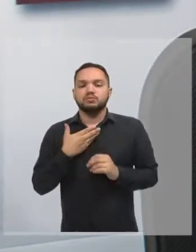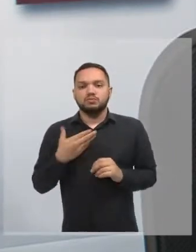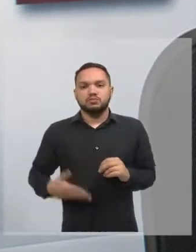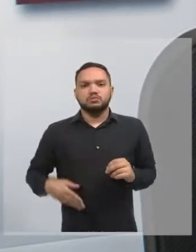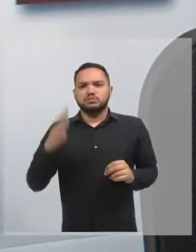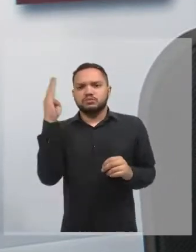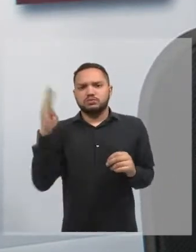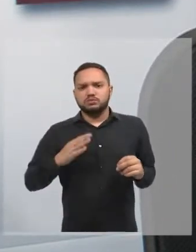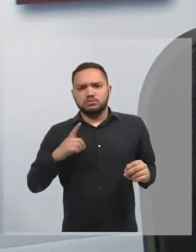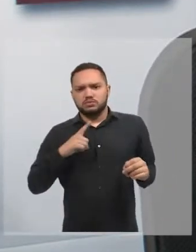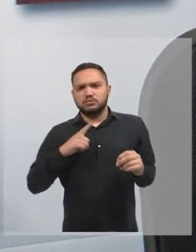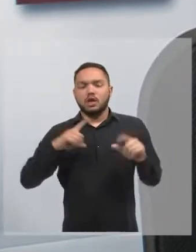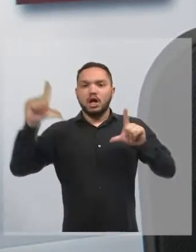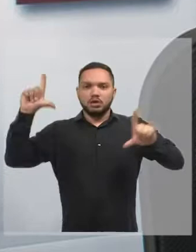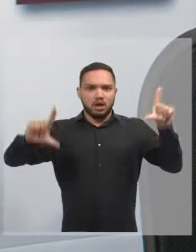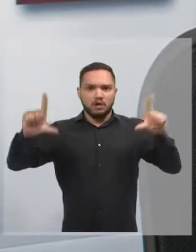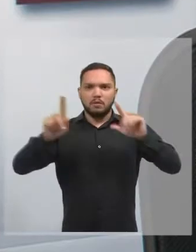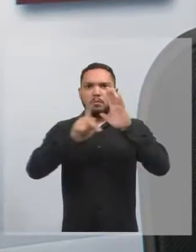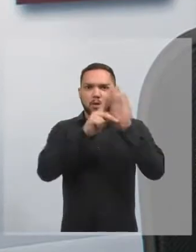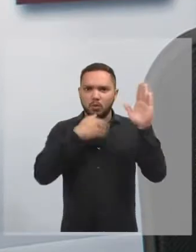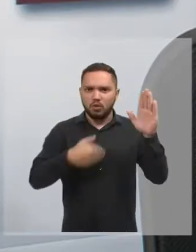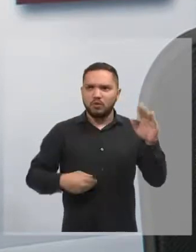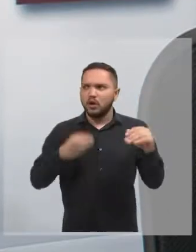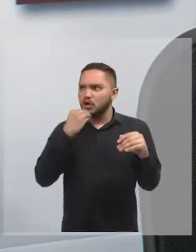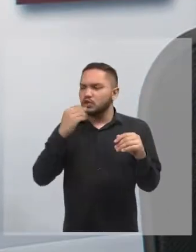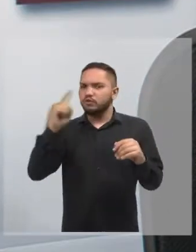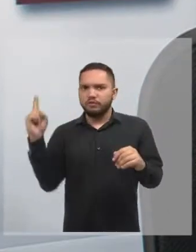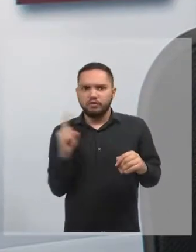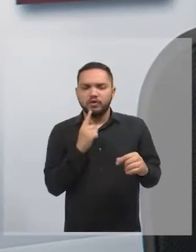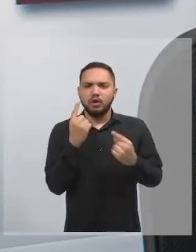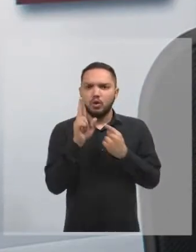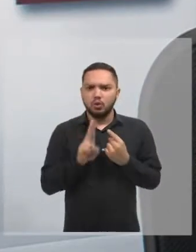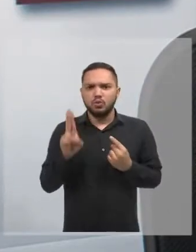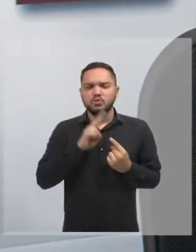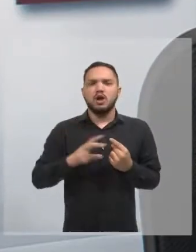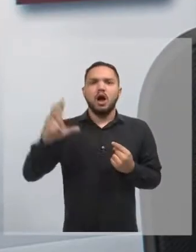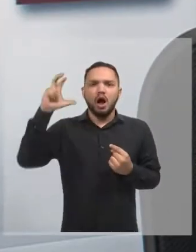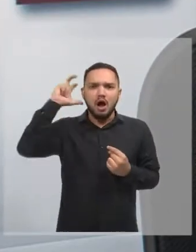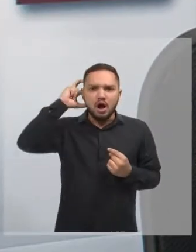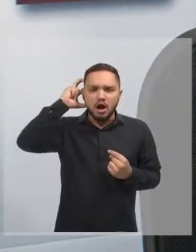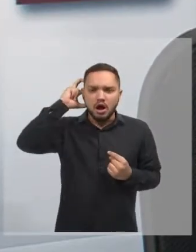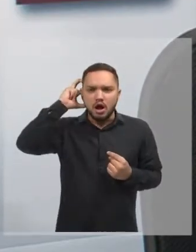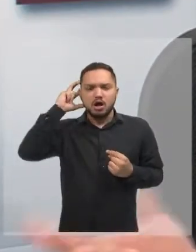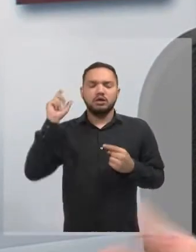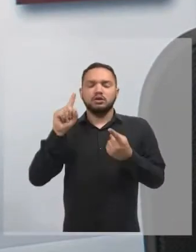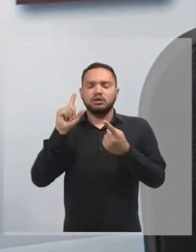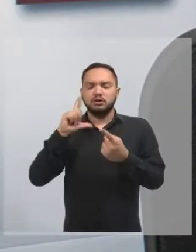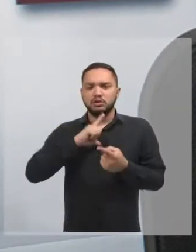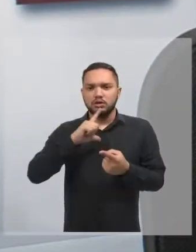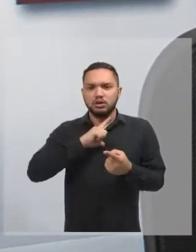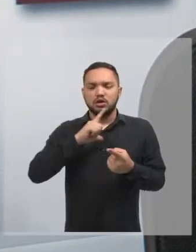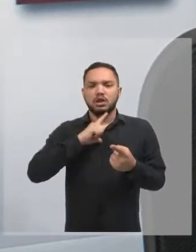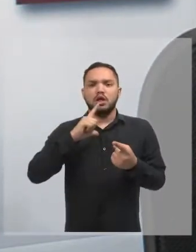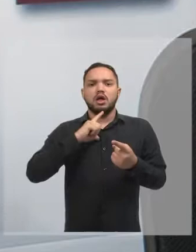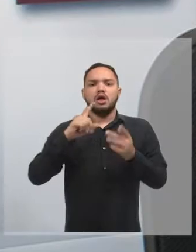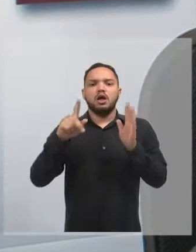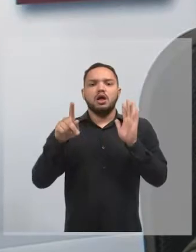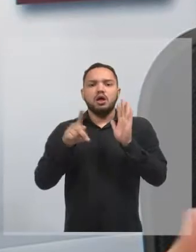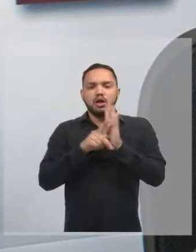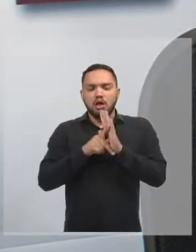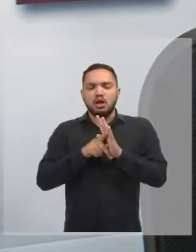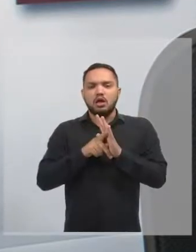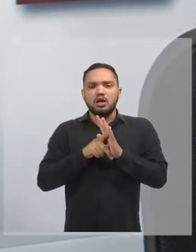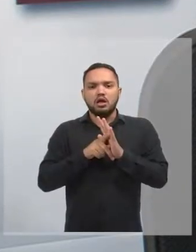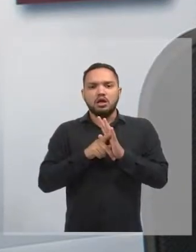governo brasileiro tem rede de televisão, tem rede de rádio, tem um programa que ainda